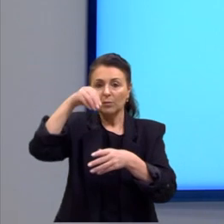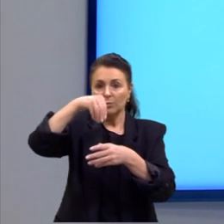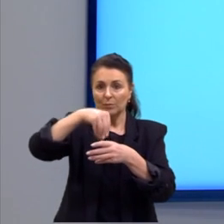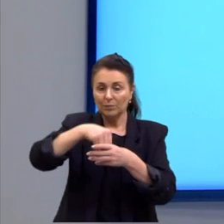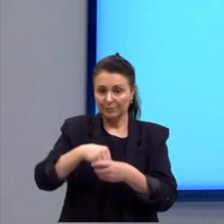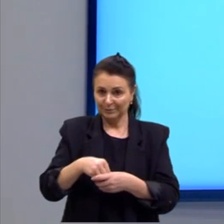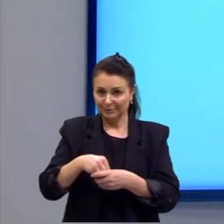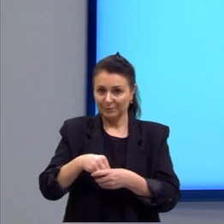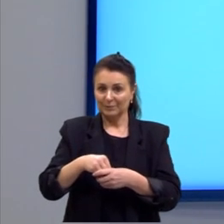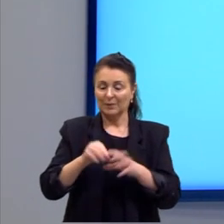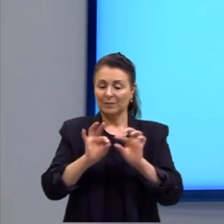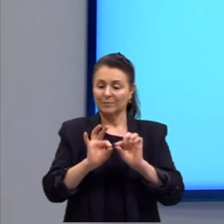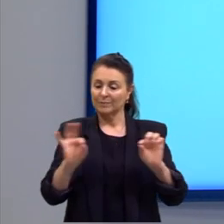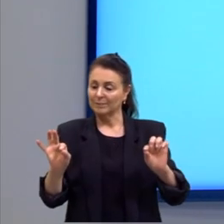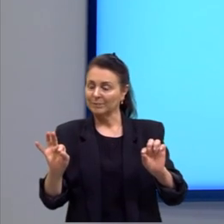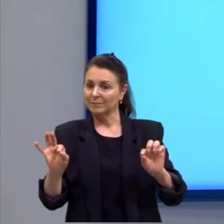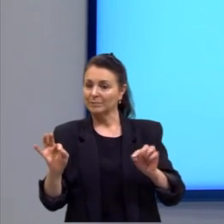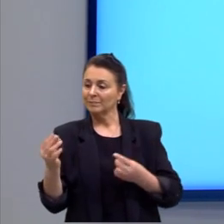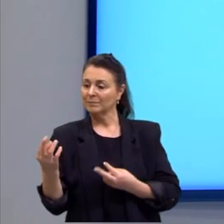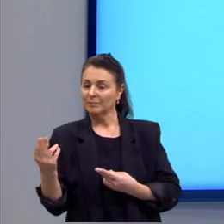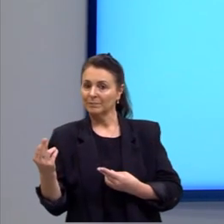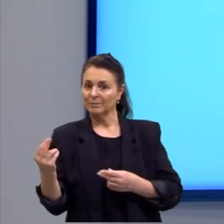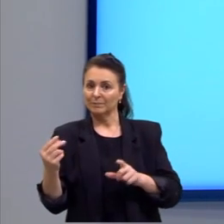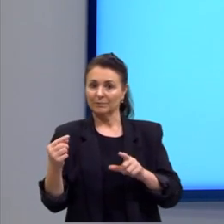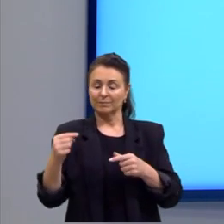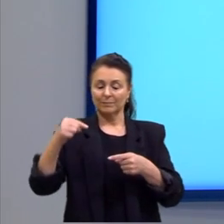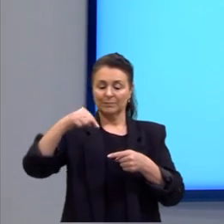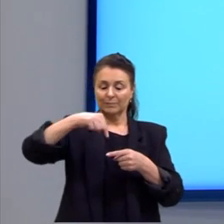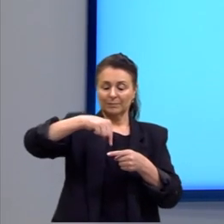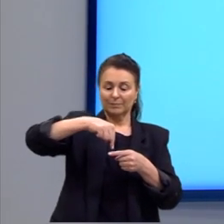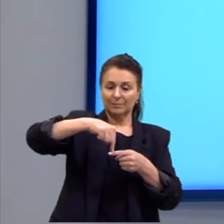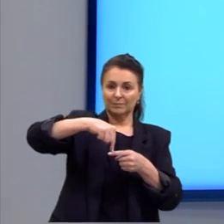congruentes e as diagonais perpendiculares